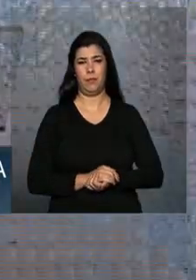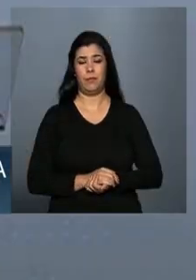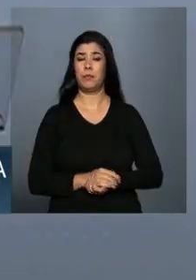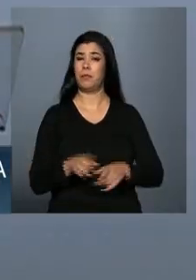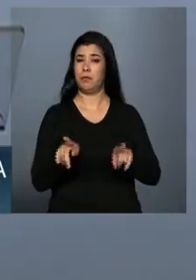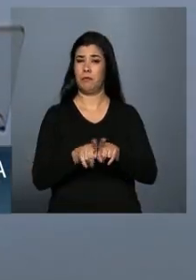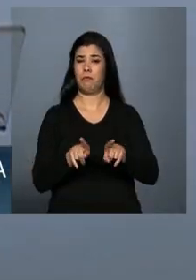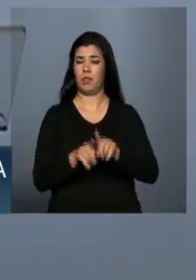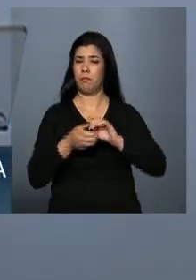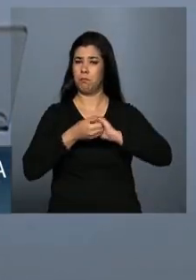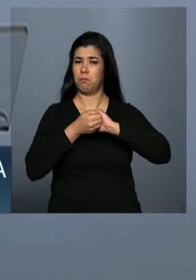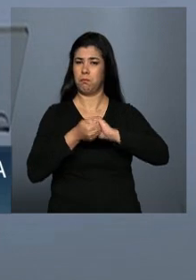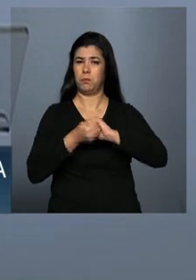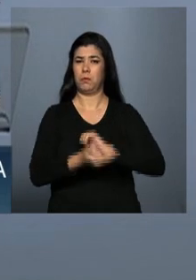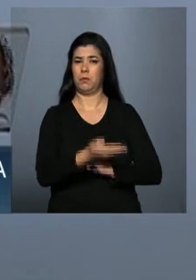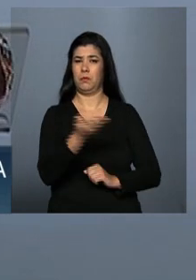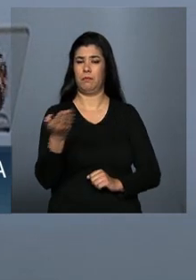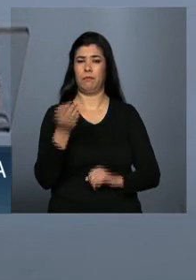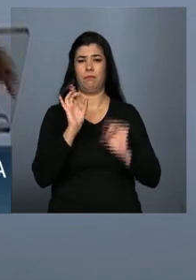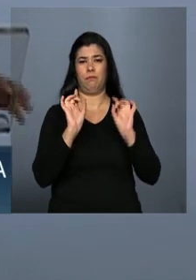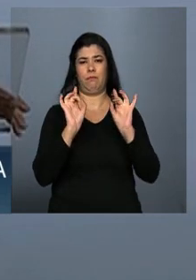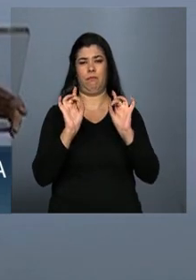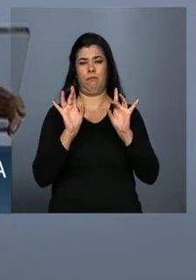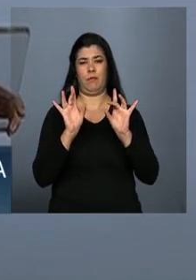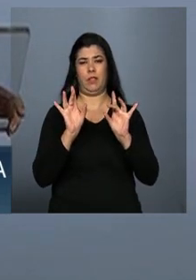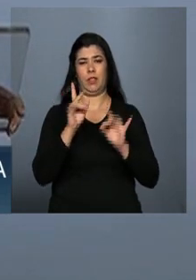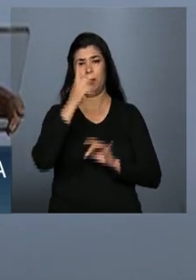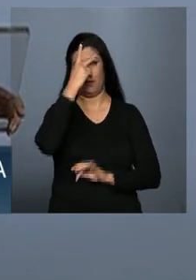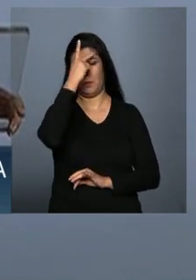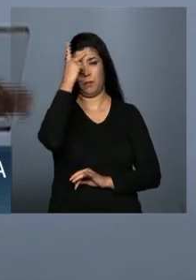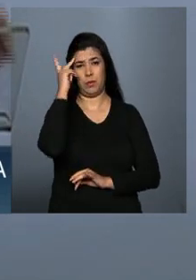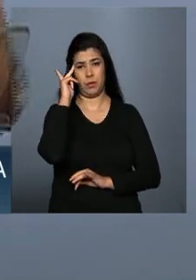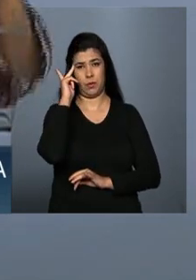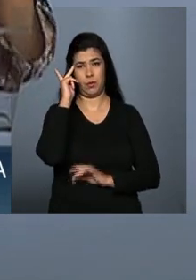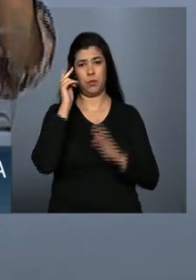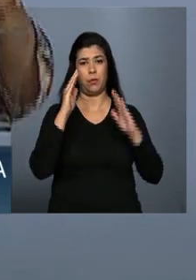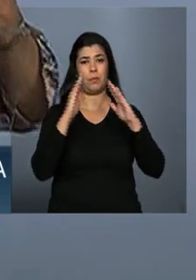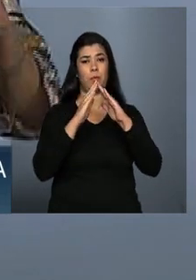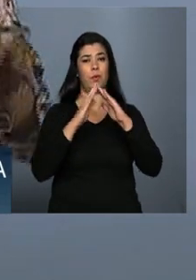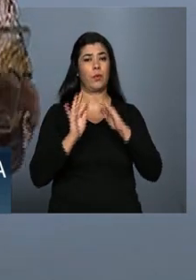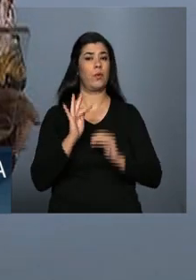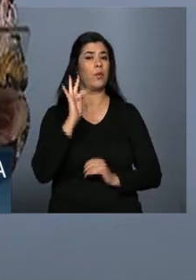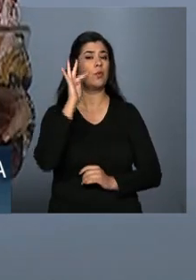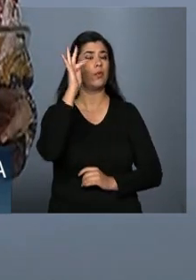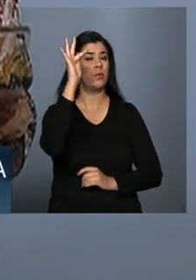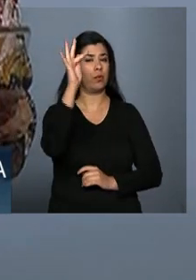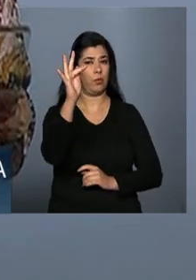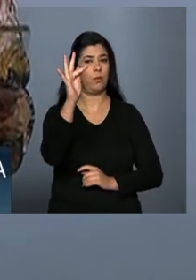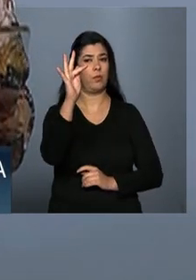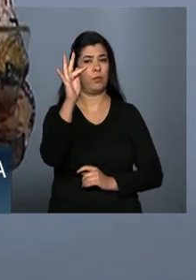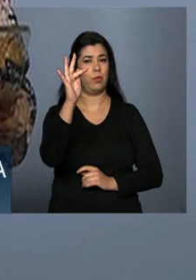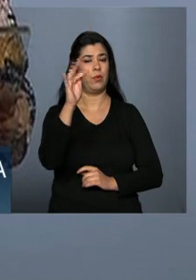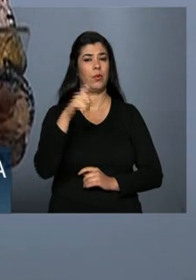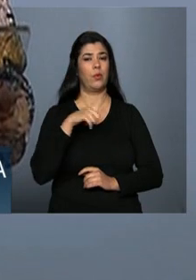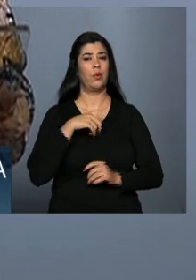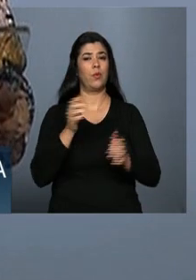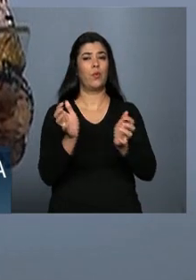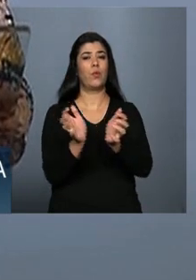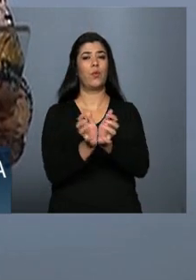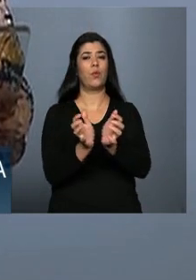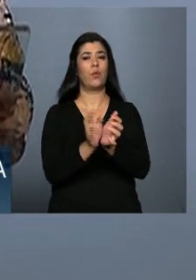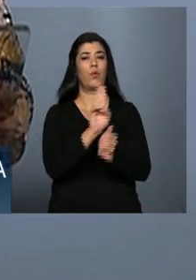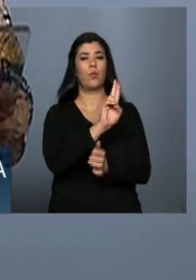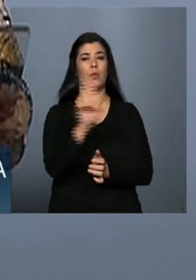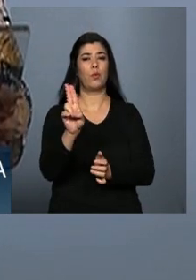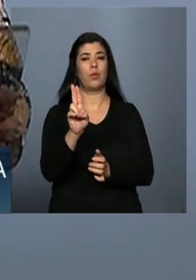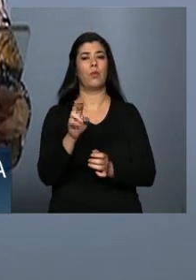Saúdo também os moradores, os futuros moradores do Grupo